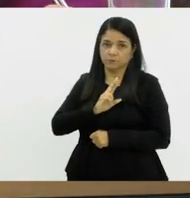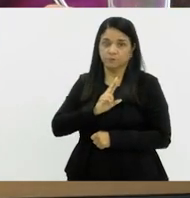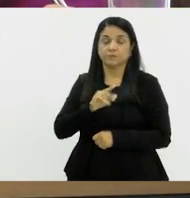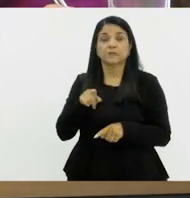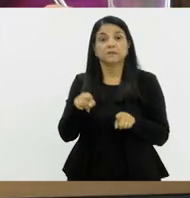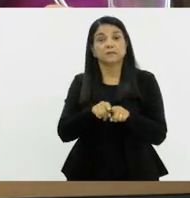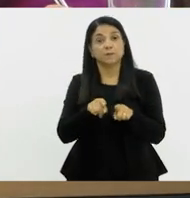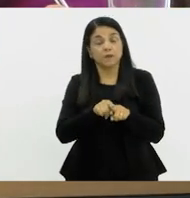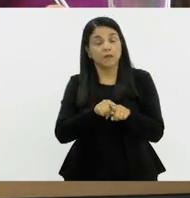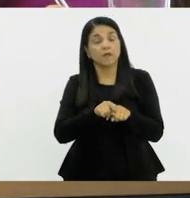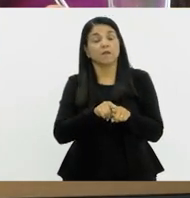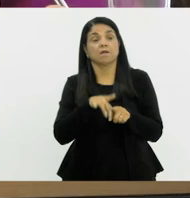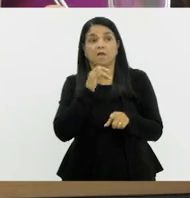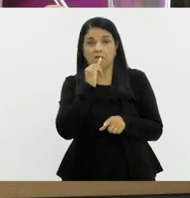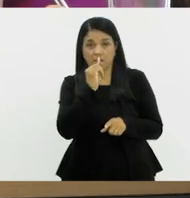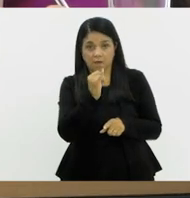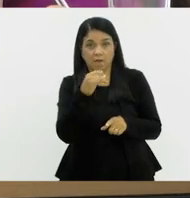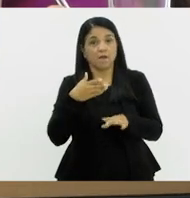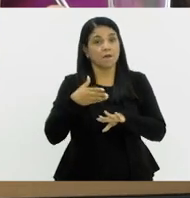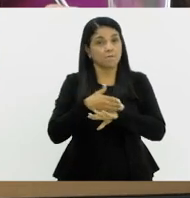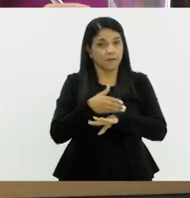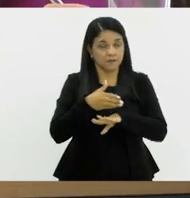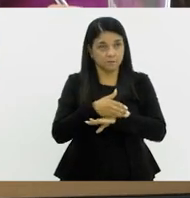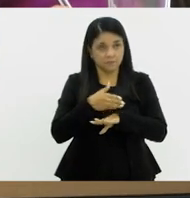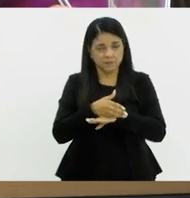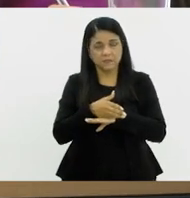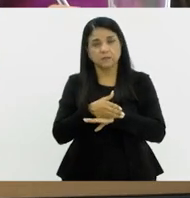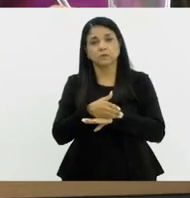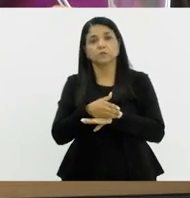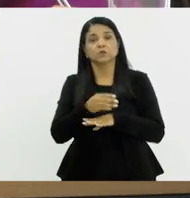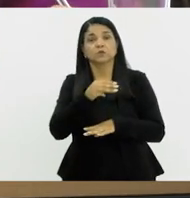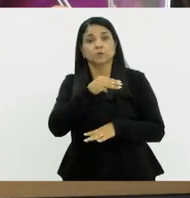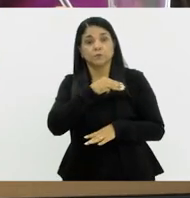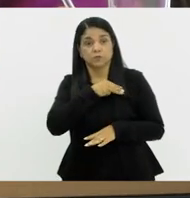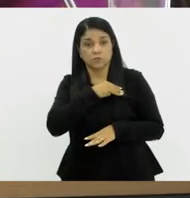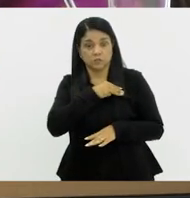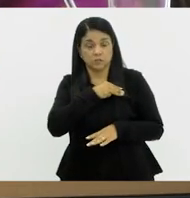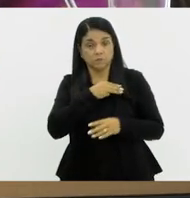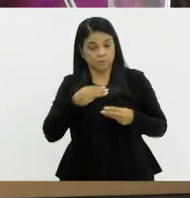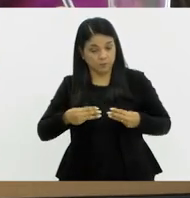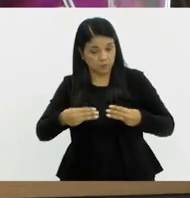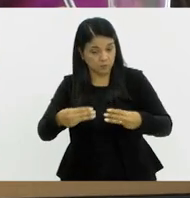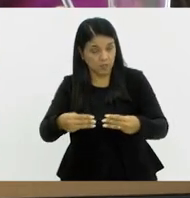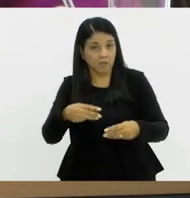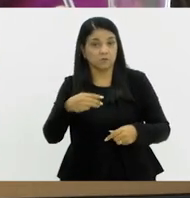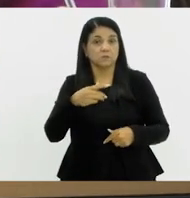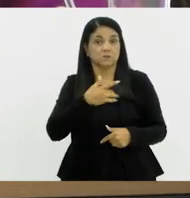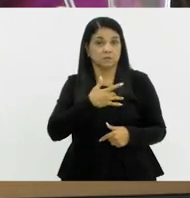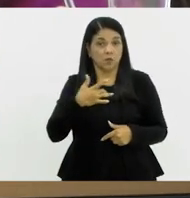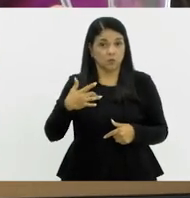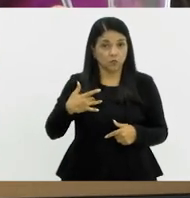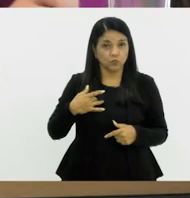tivemos a participação, em algum momento, do Ministério da Saúde, né, sobre a função, sobre